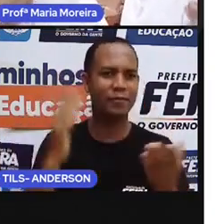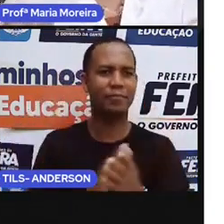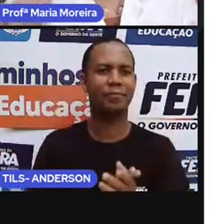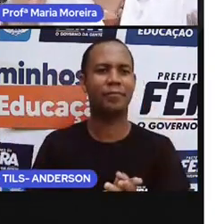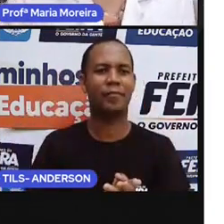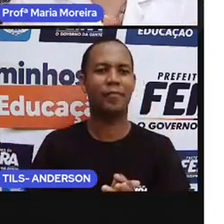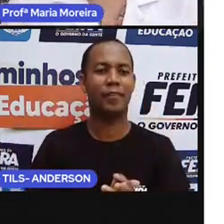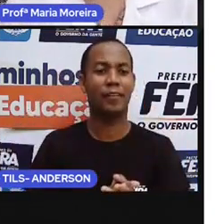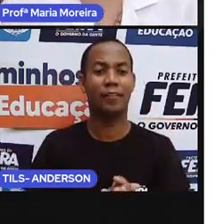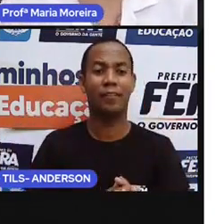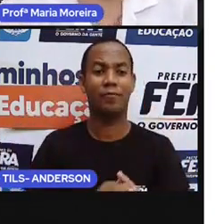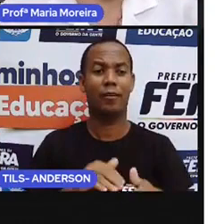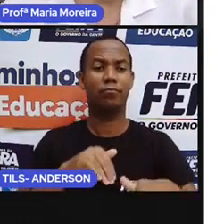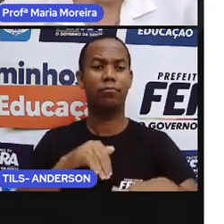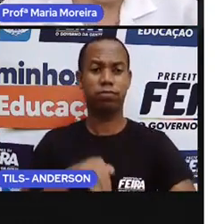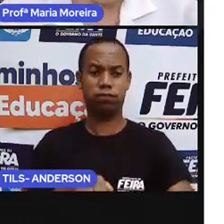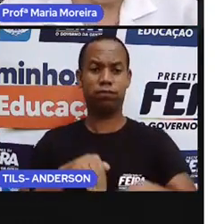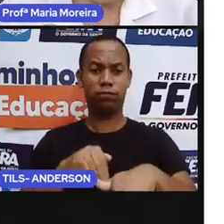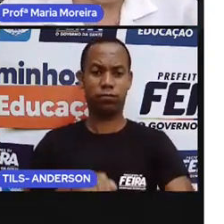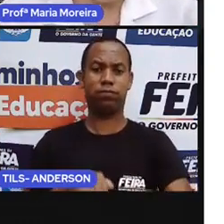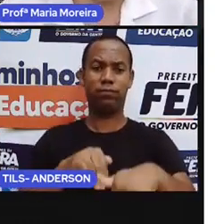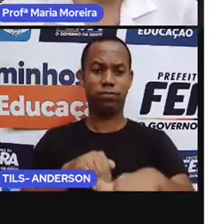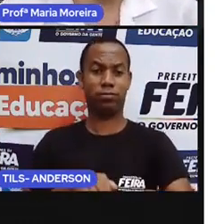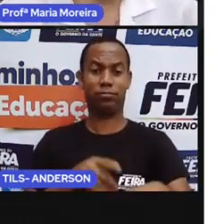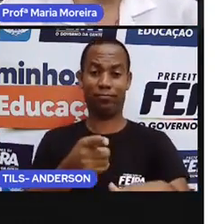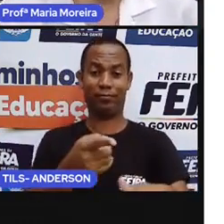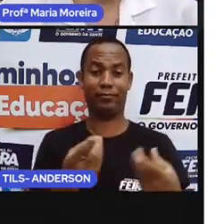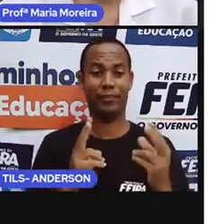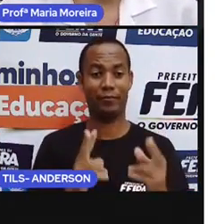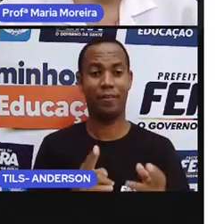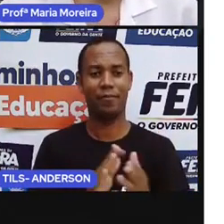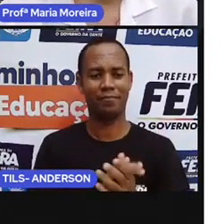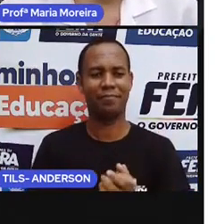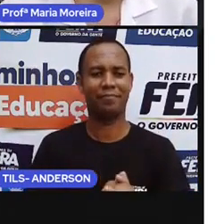a função acaba meio que sendo a mesma coisa.